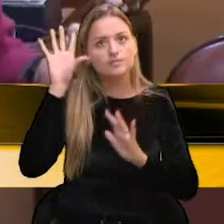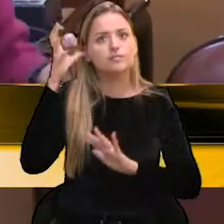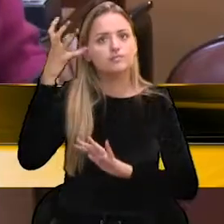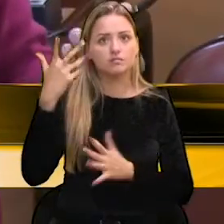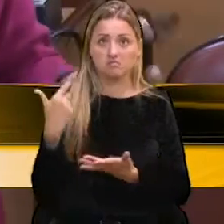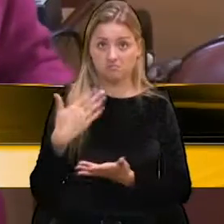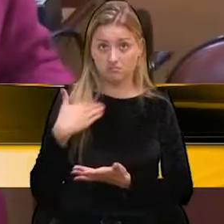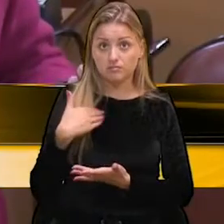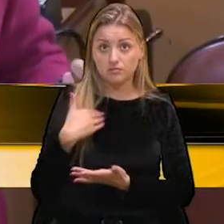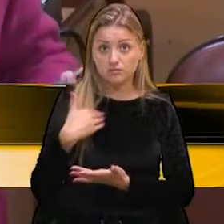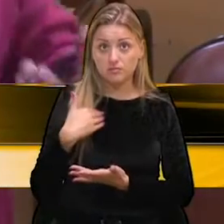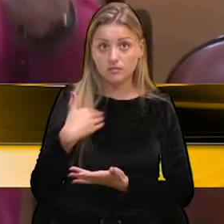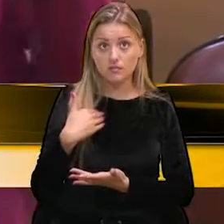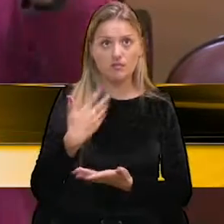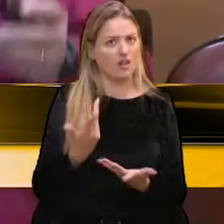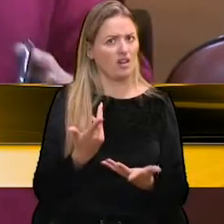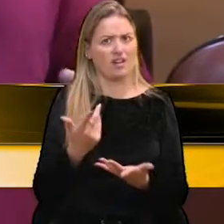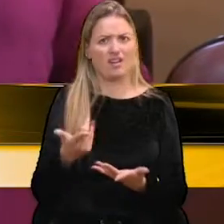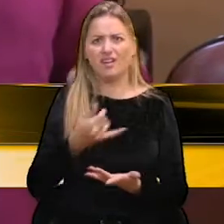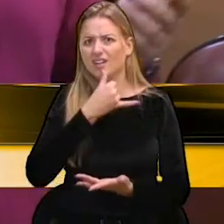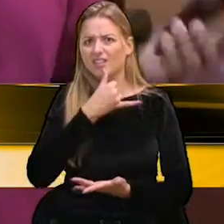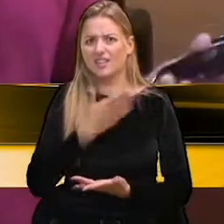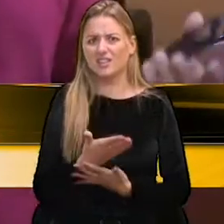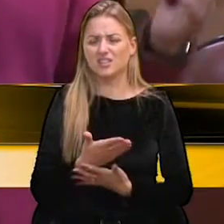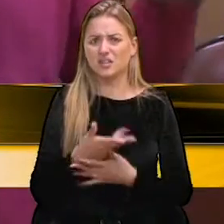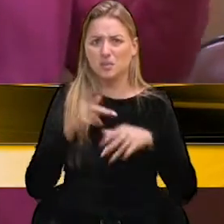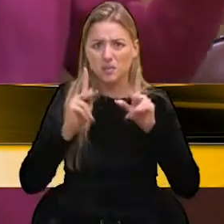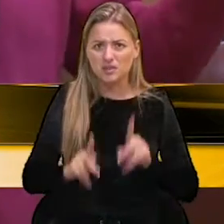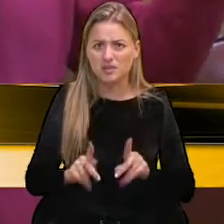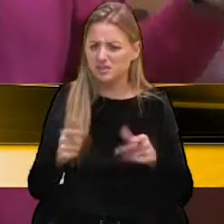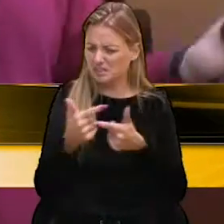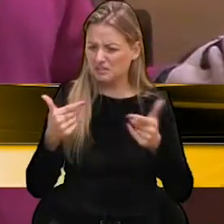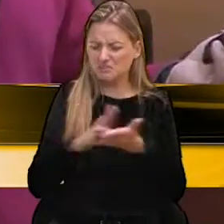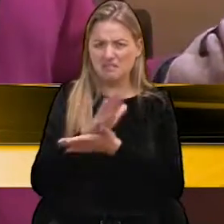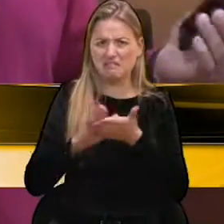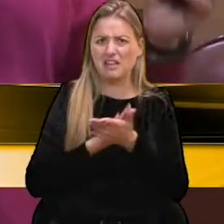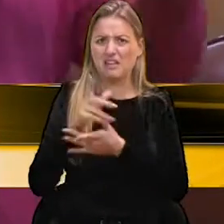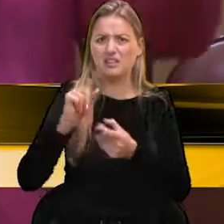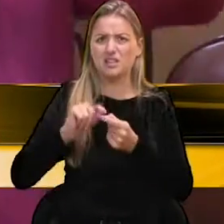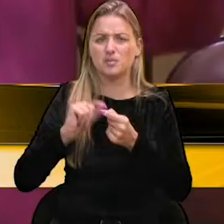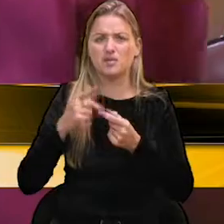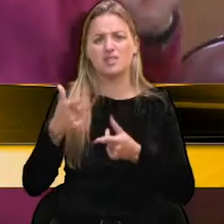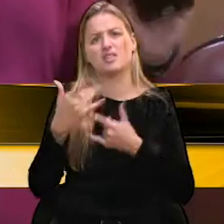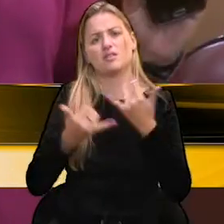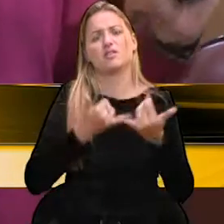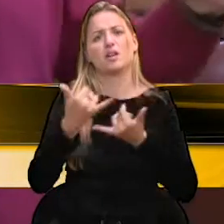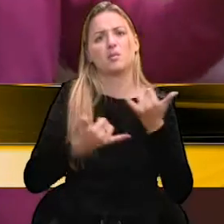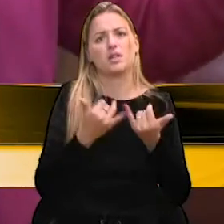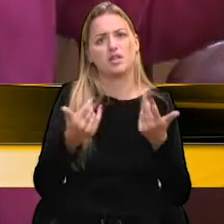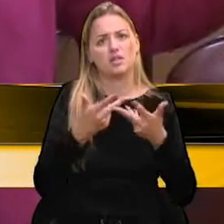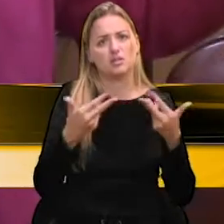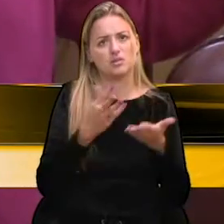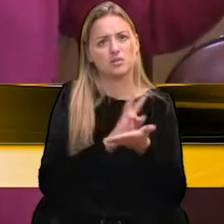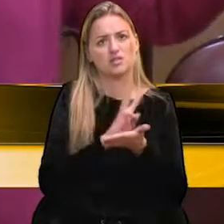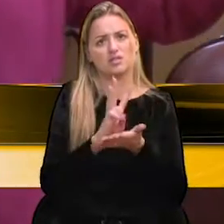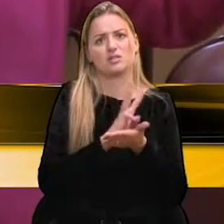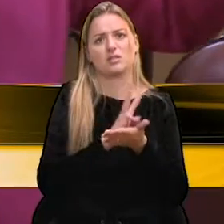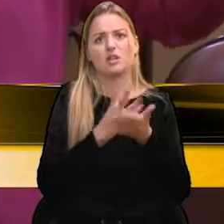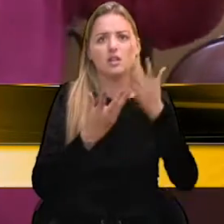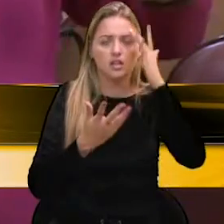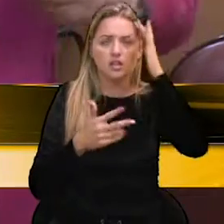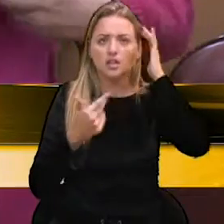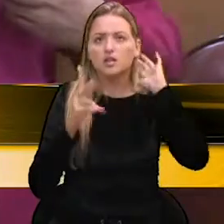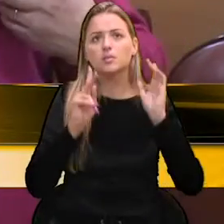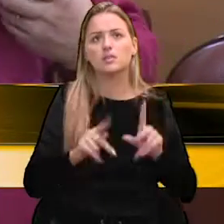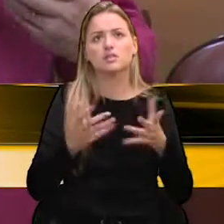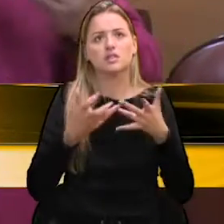isso comigo. É muito lamentável que pessoas que não têm nada para fazer fiquem brincando com essas pessoas que estão ali em busca do